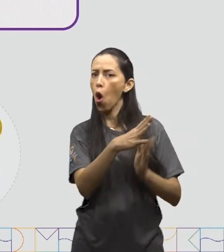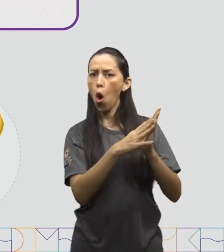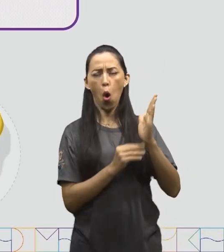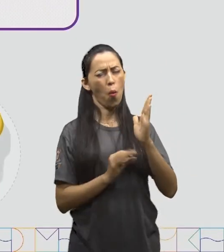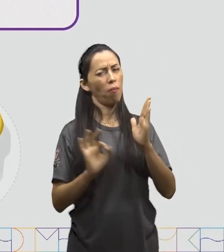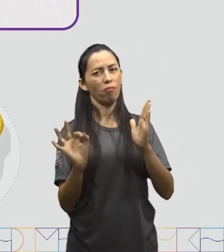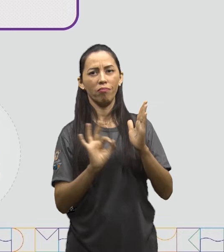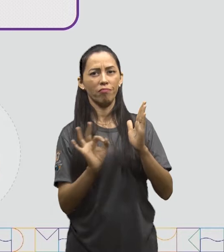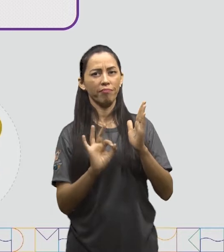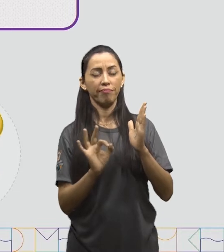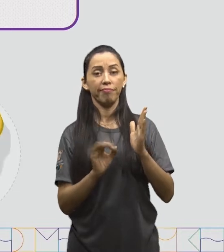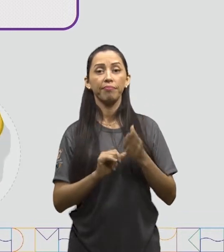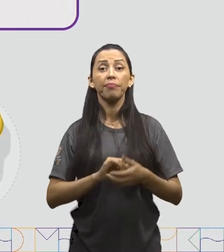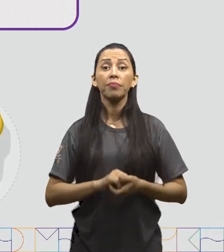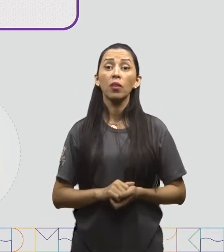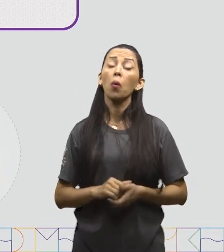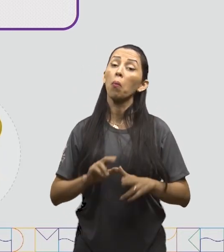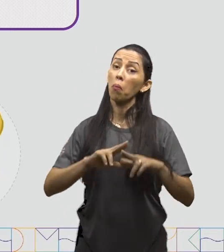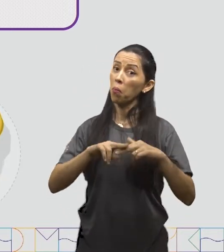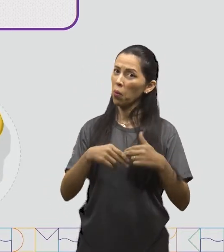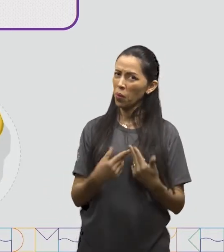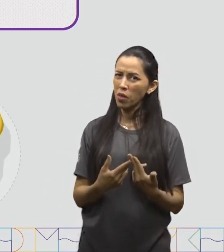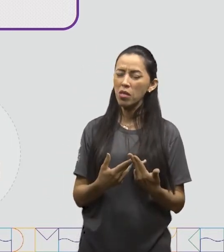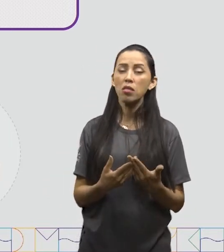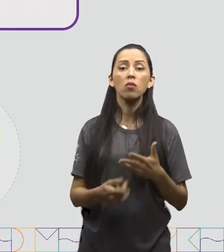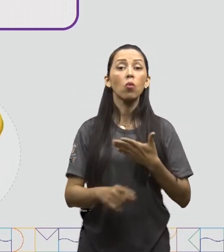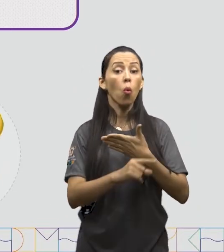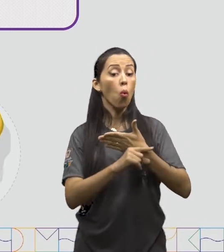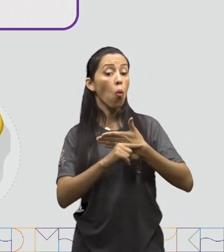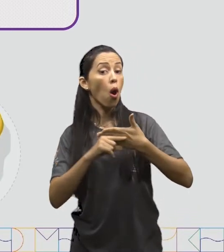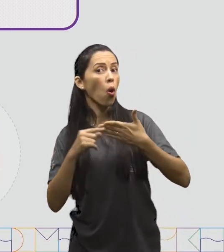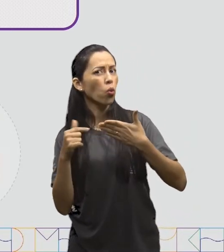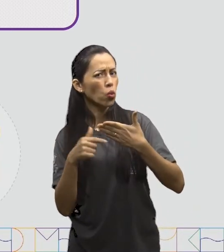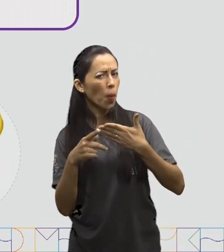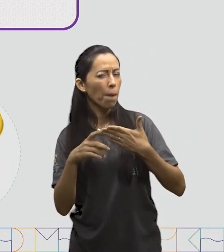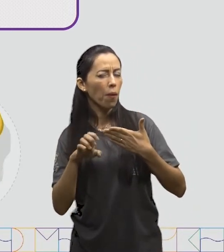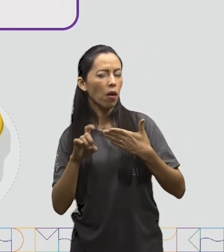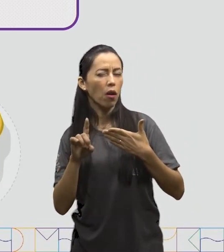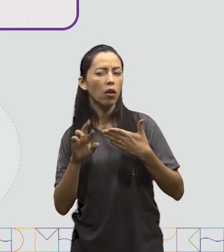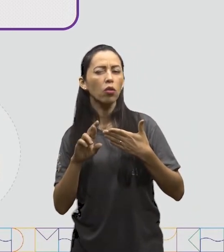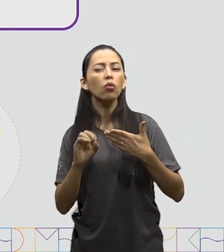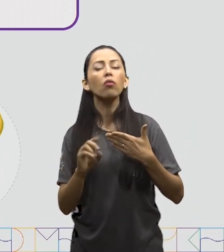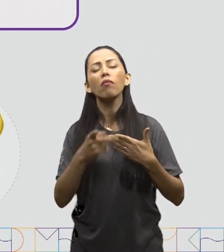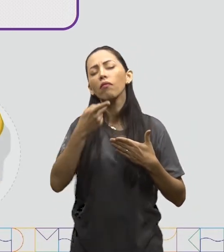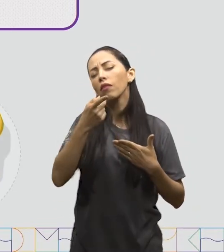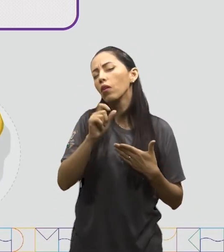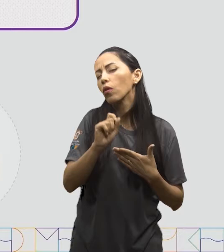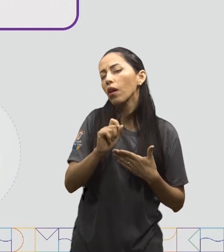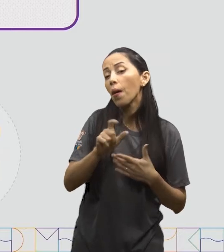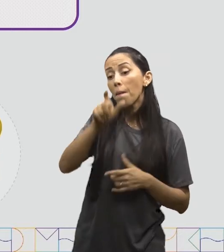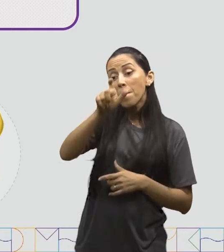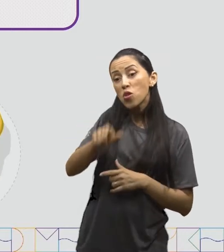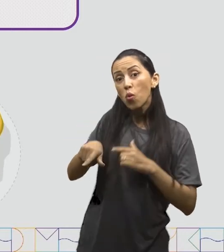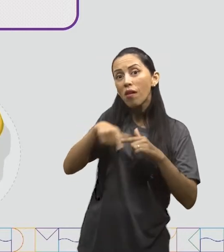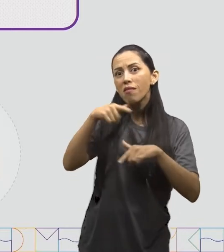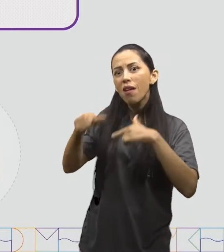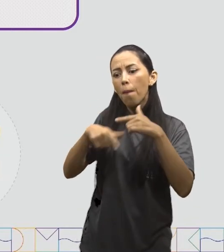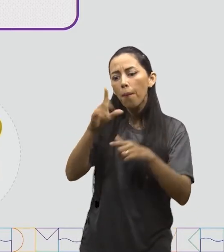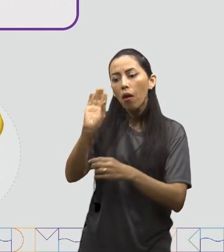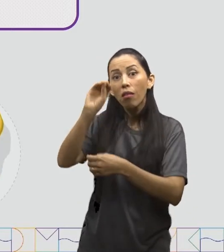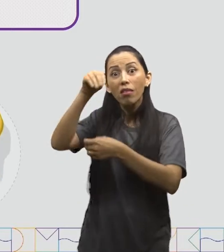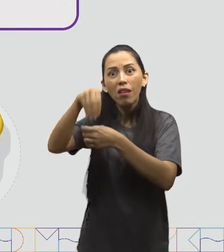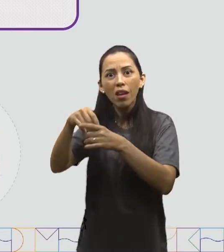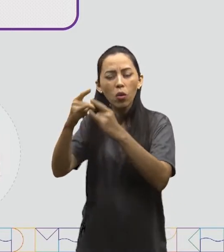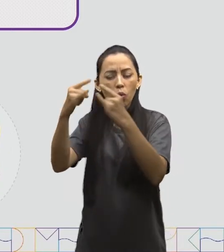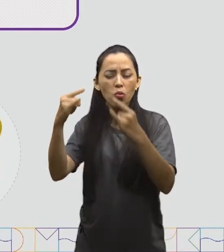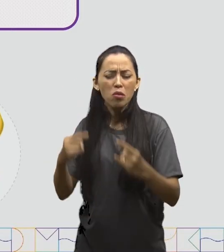foi copiado ou produzido. Por isso, Pedro Bandeira diz que a vida de quem trabalha no circo é original,